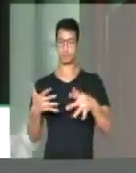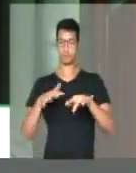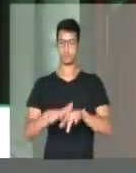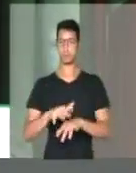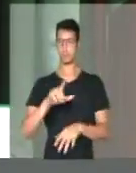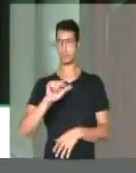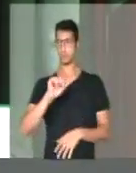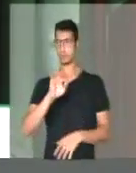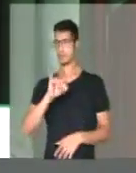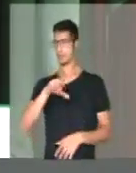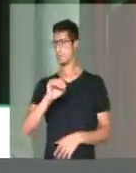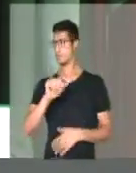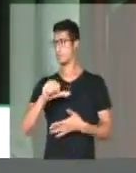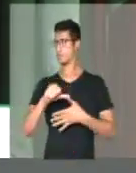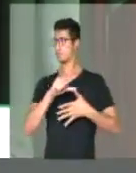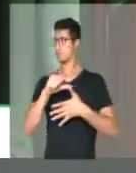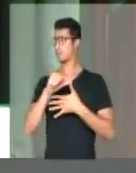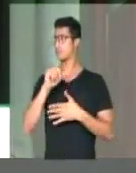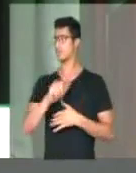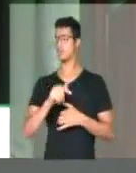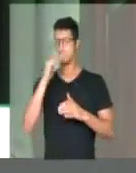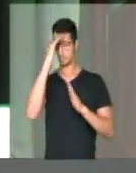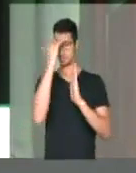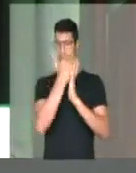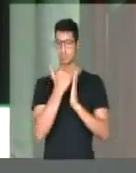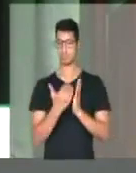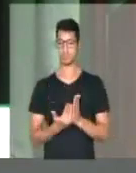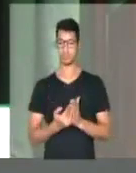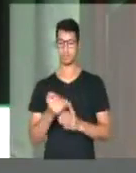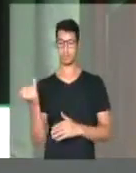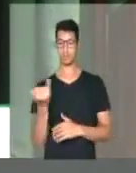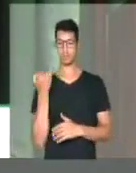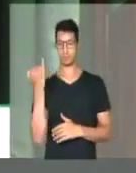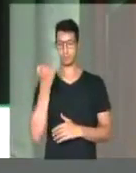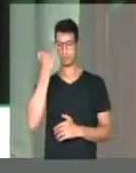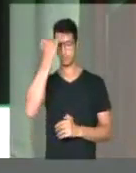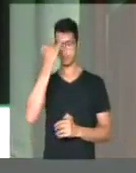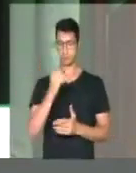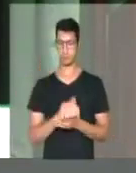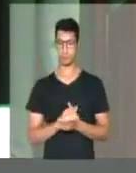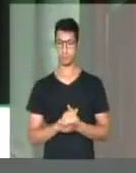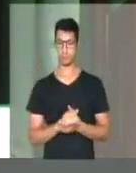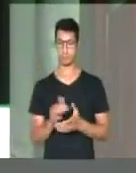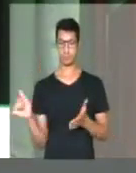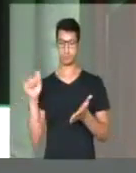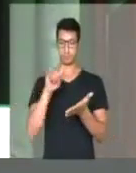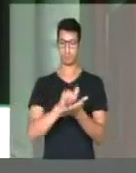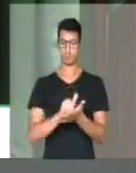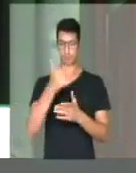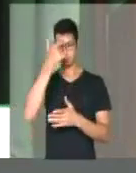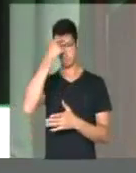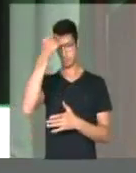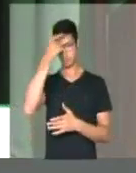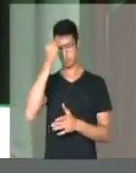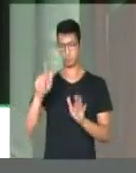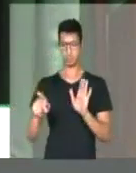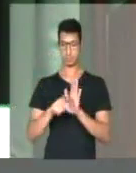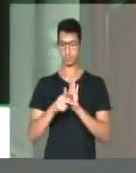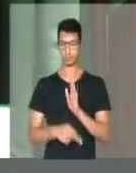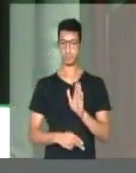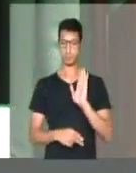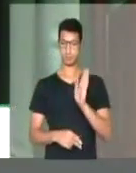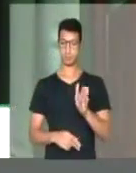Integração Latino-Americana, ela cumpriu uma tarefa importante na implantação da universidade, que